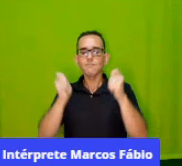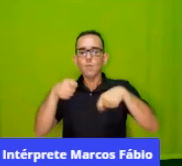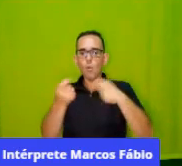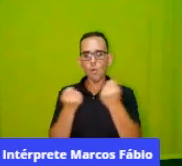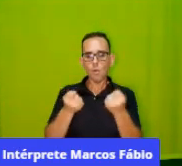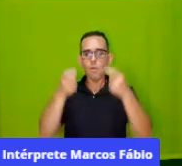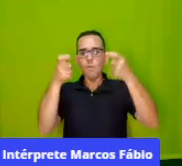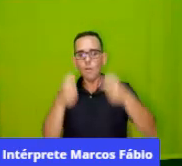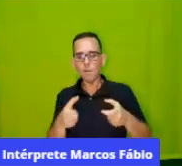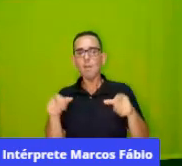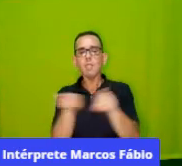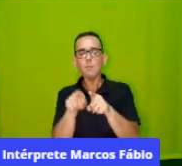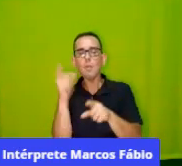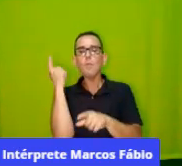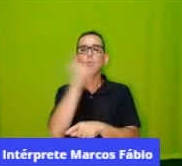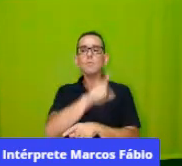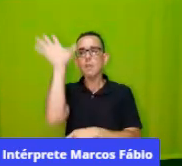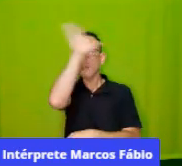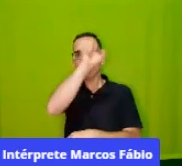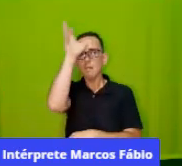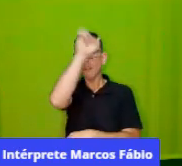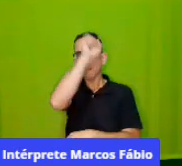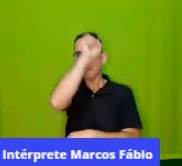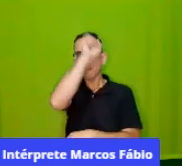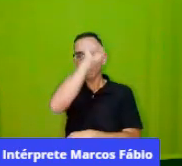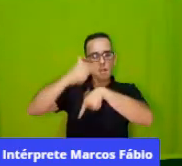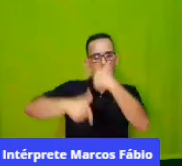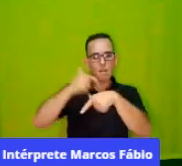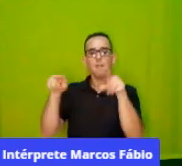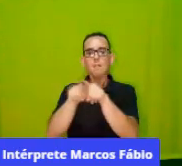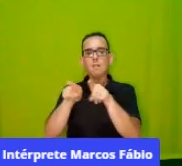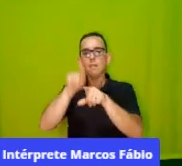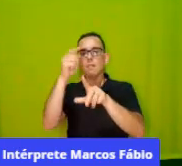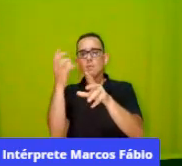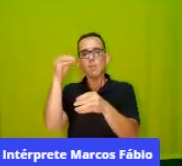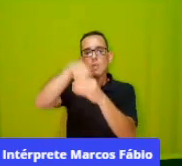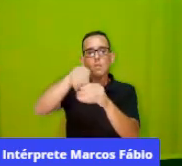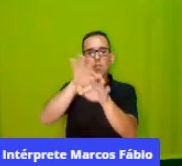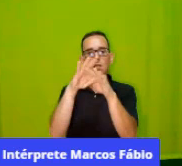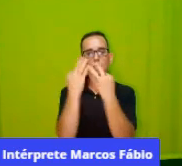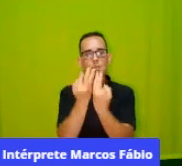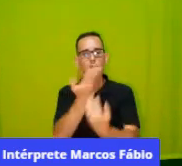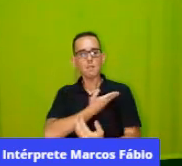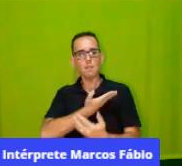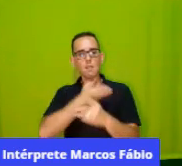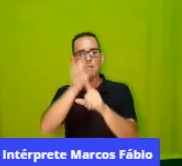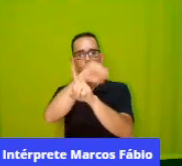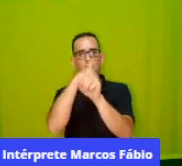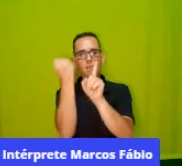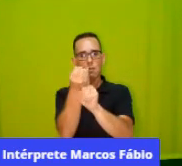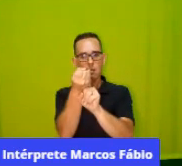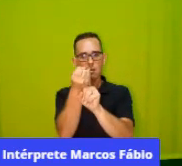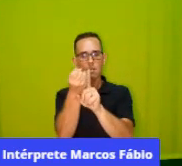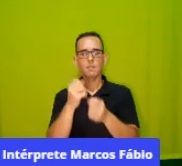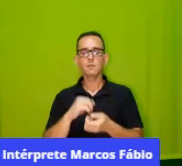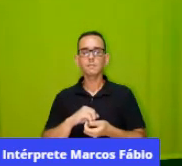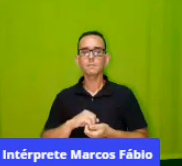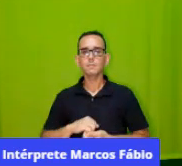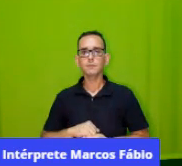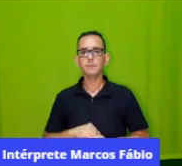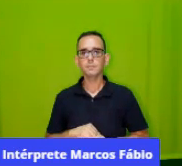habilidade de seu aprendizado, trabalho, integração com a família e amigos na sociedade.